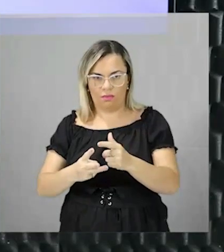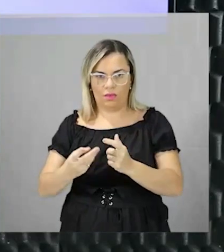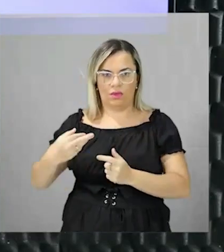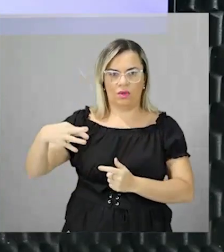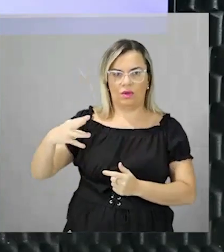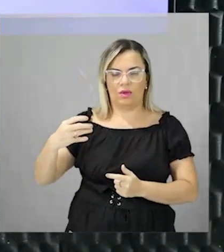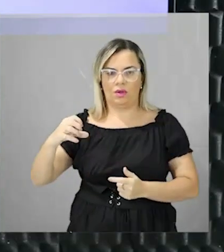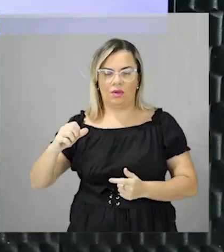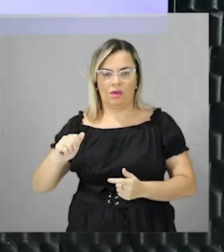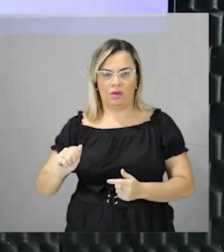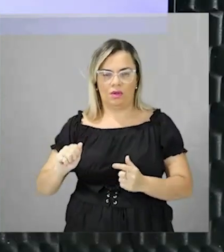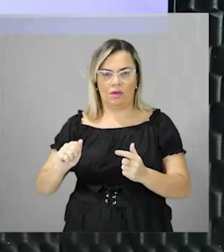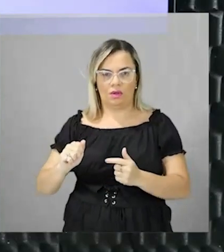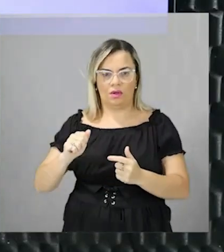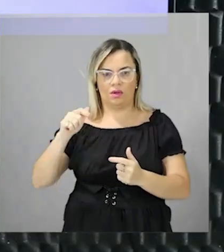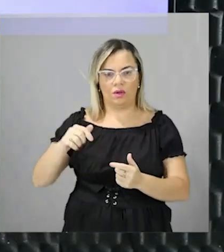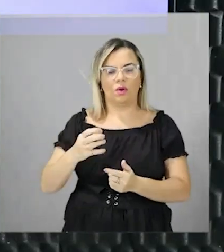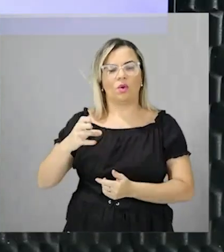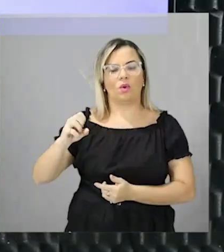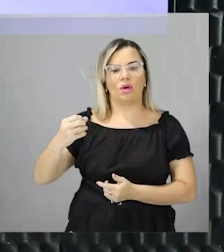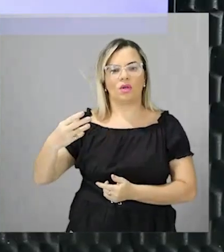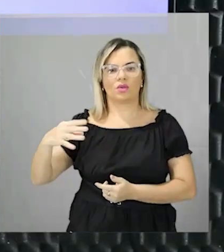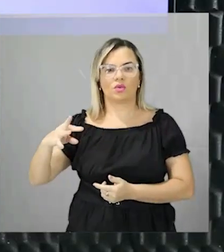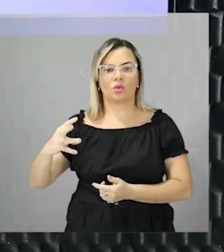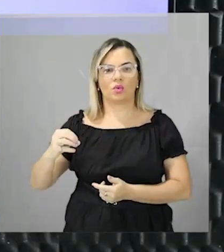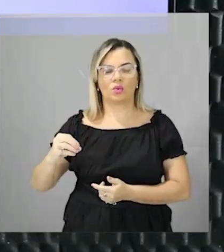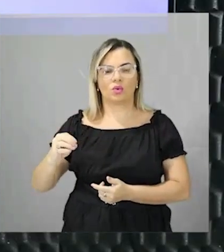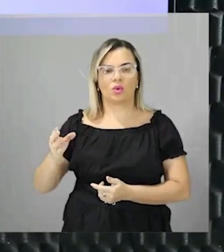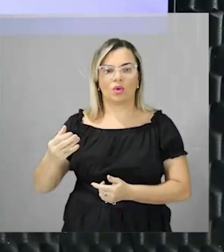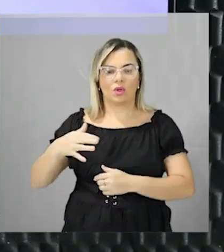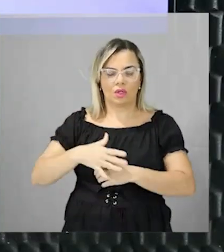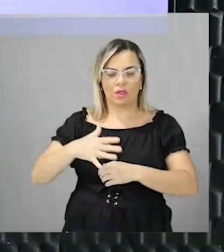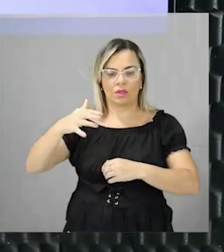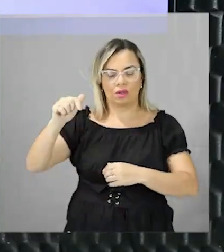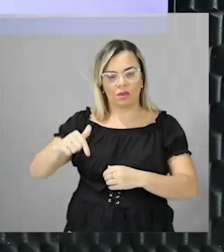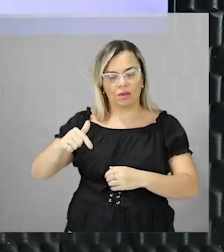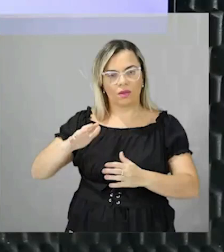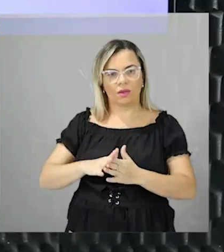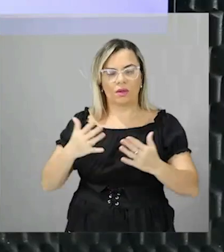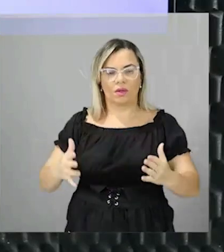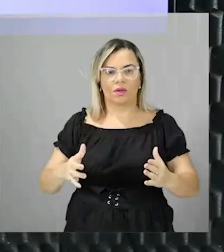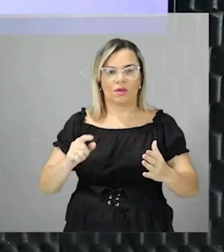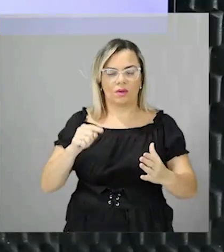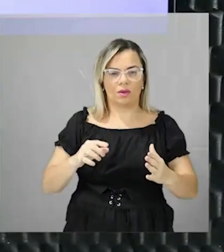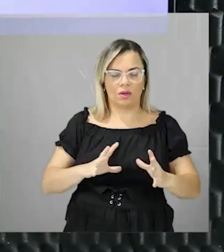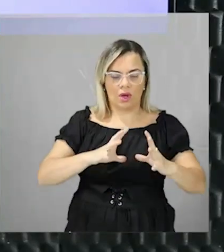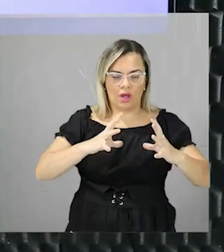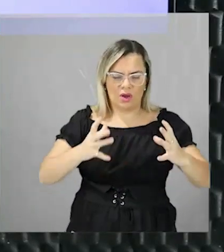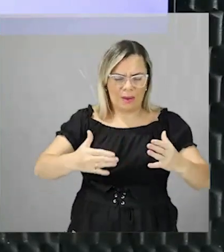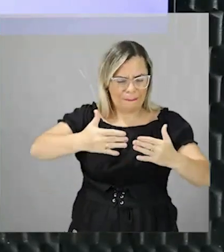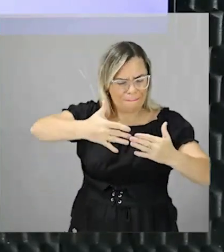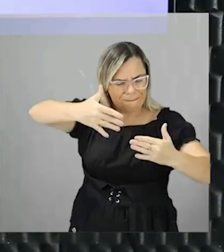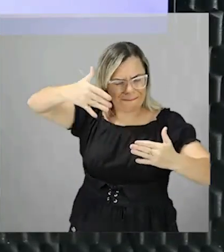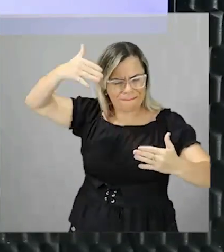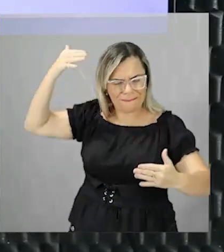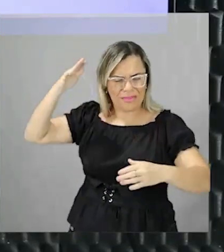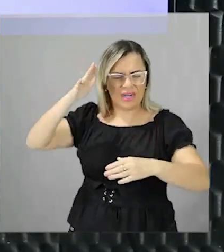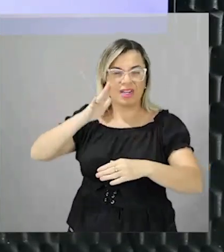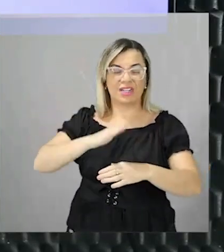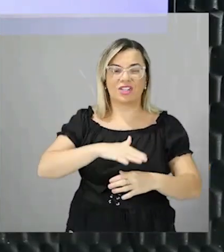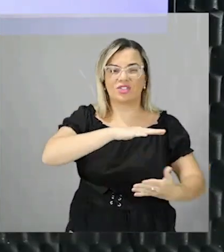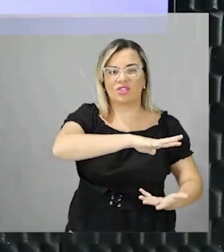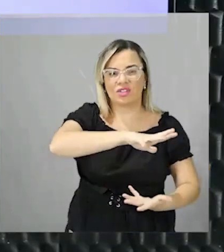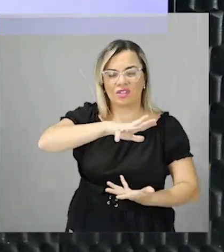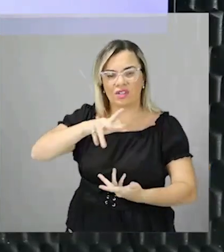crosta, né, que nós chamamos de escudo cristalino, tá certo? Onde nós vamos ter as rochas mais antigas do nosso planeta. Depois nós vamos